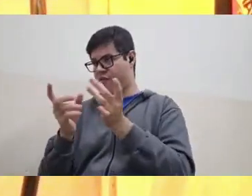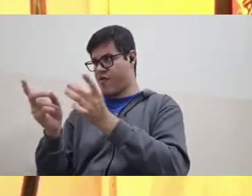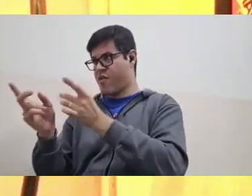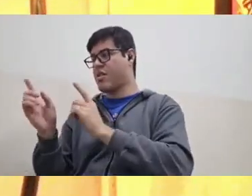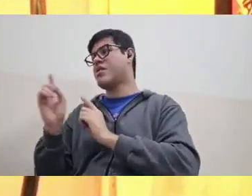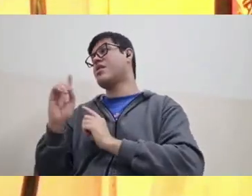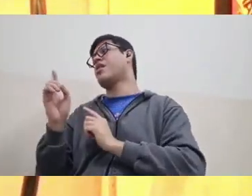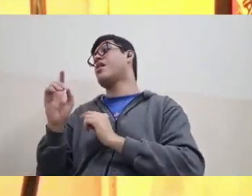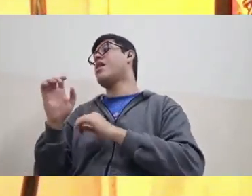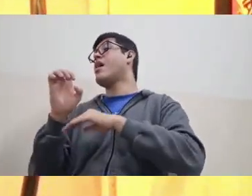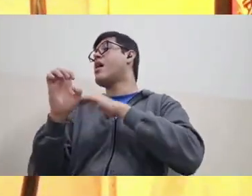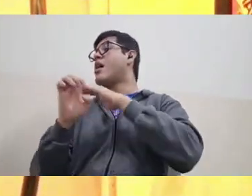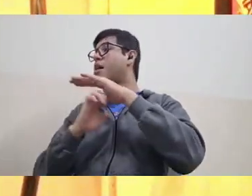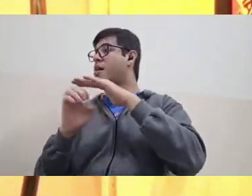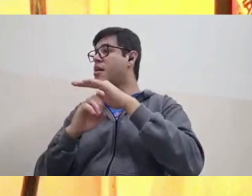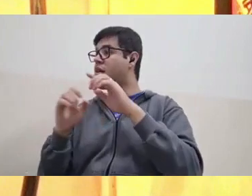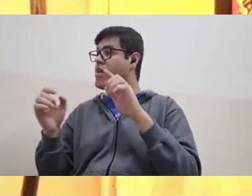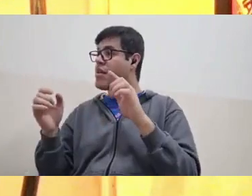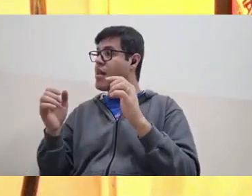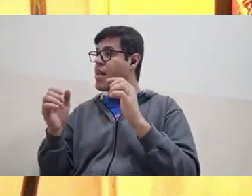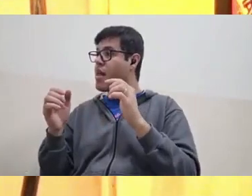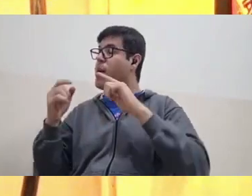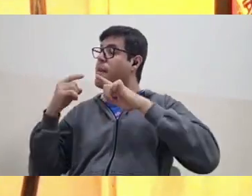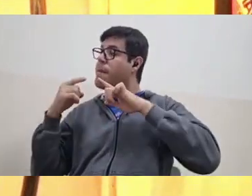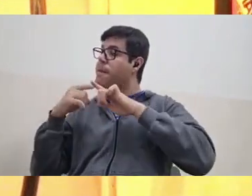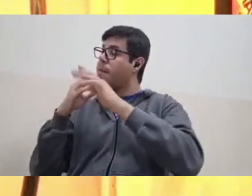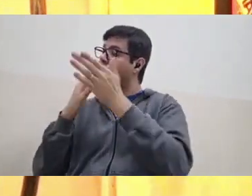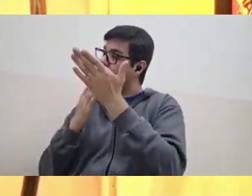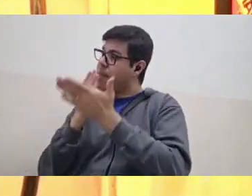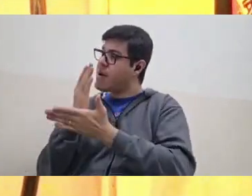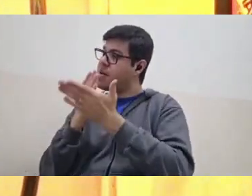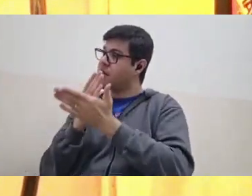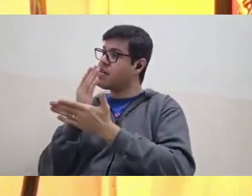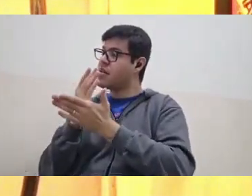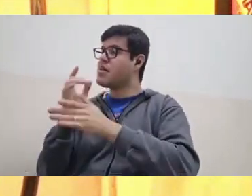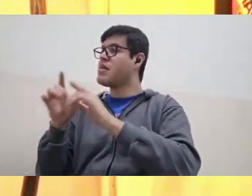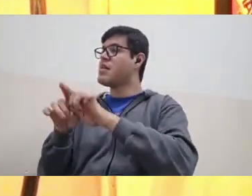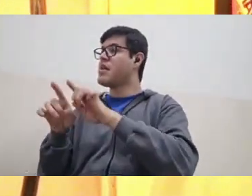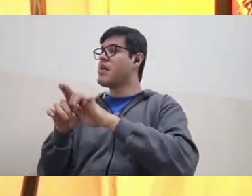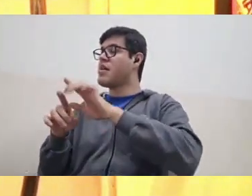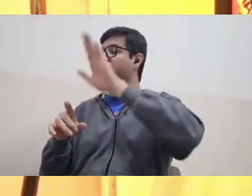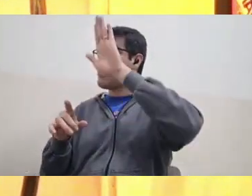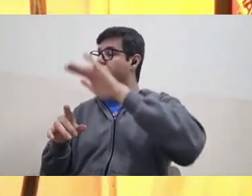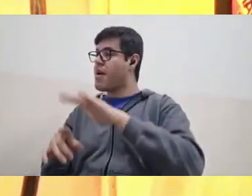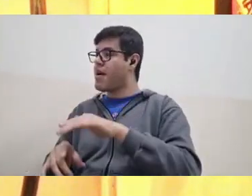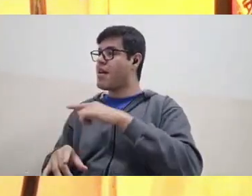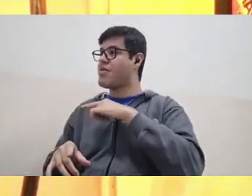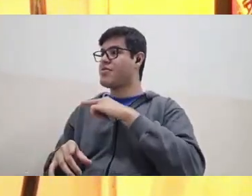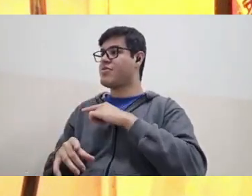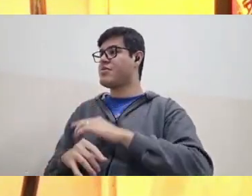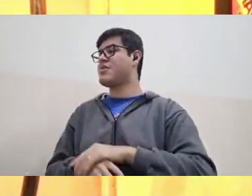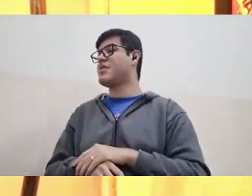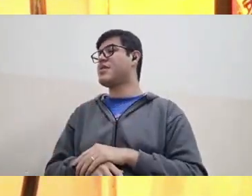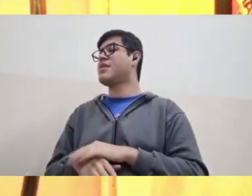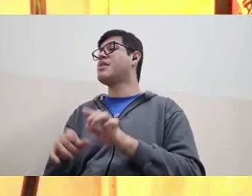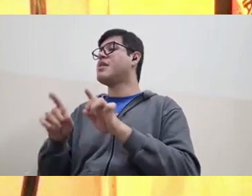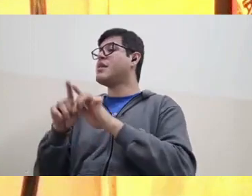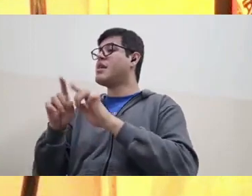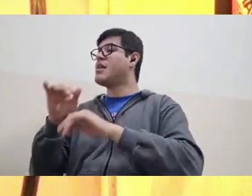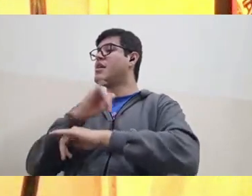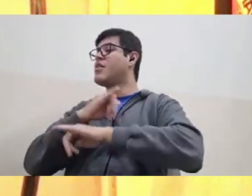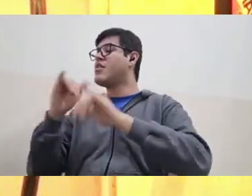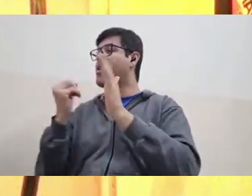as empresas que participavam tinha lá participa da campanha fica mais barato né e